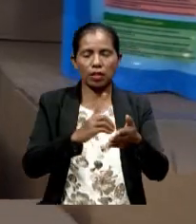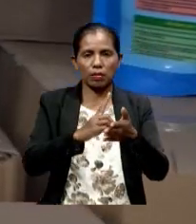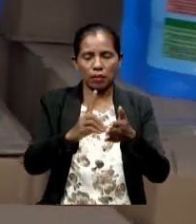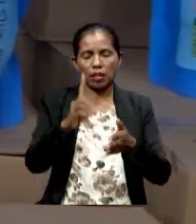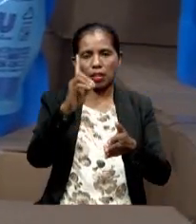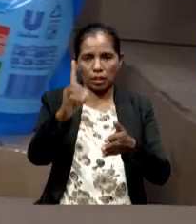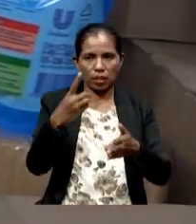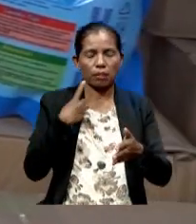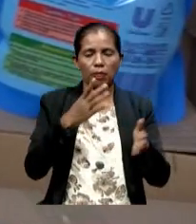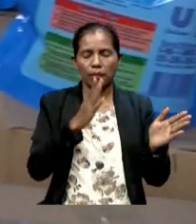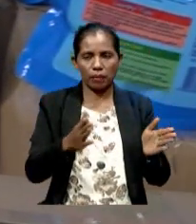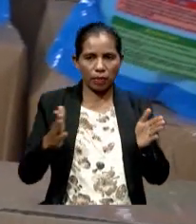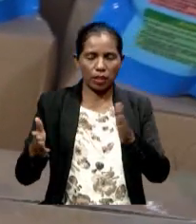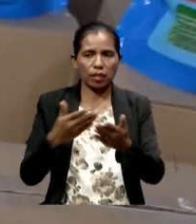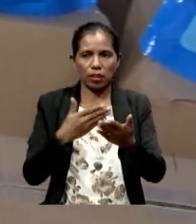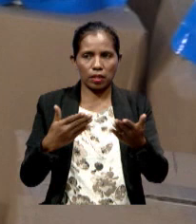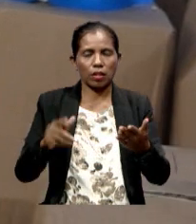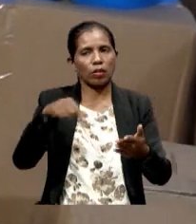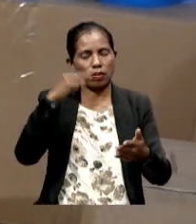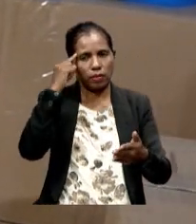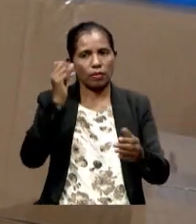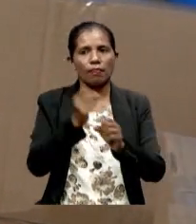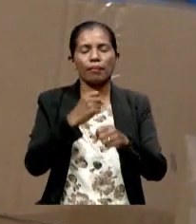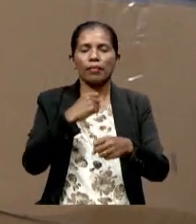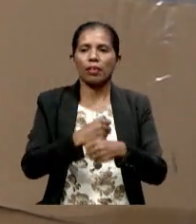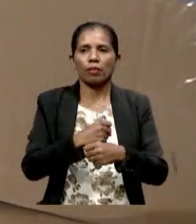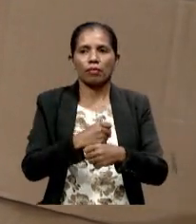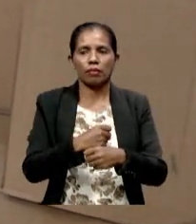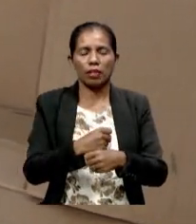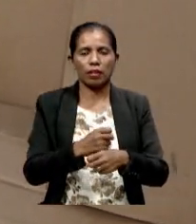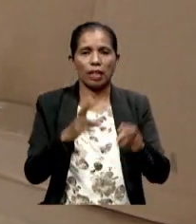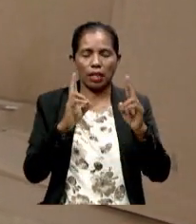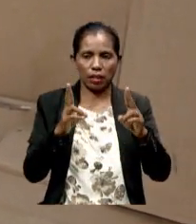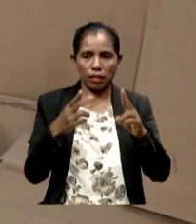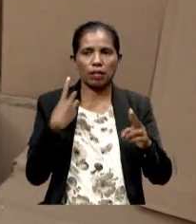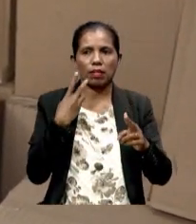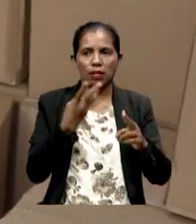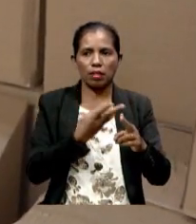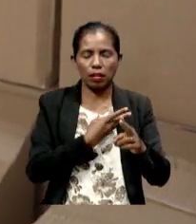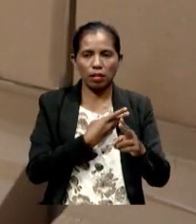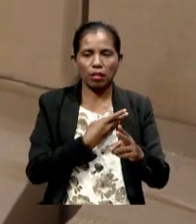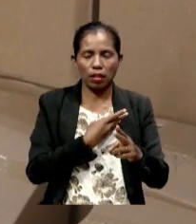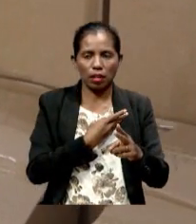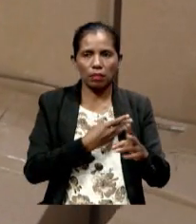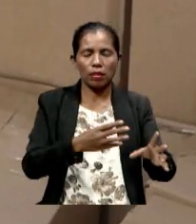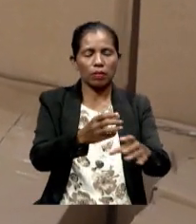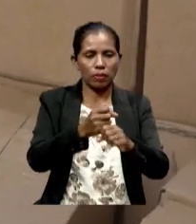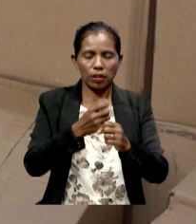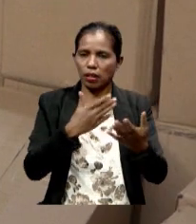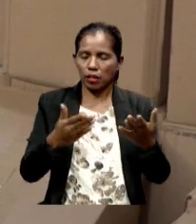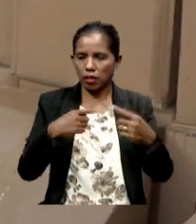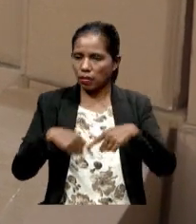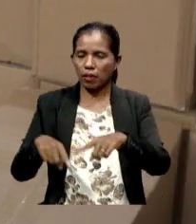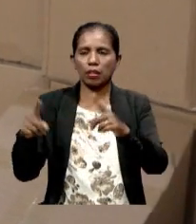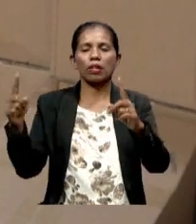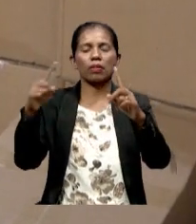preparar sane governo ne minha karna hal lançamento urgente. Então, vamos lá o transferir, vale, a